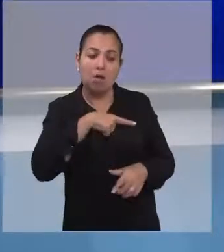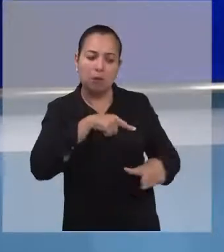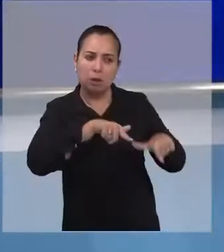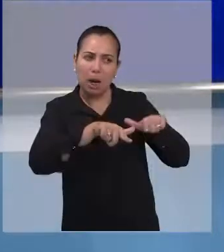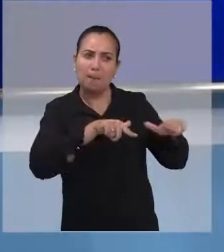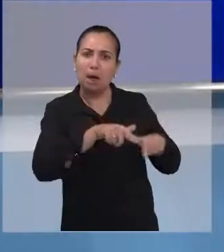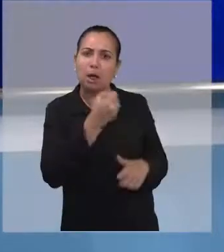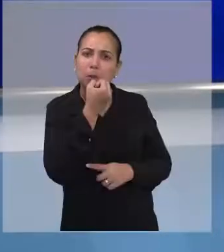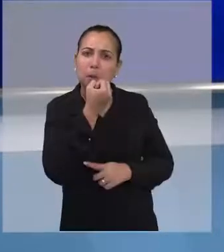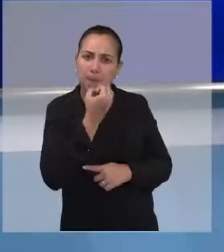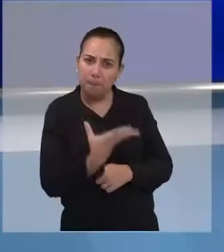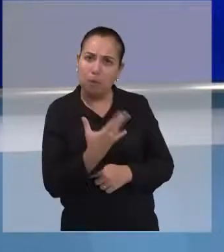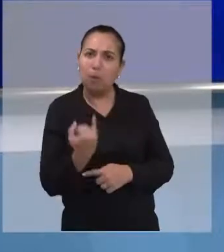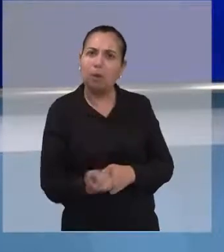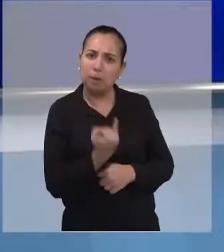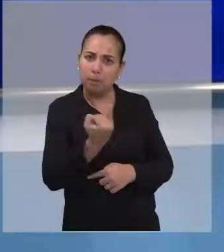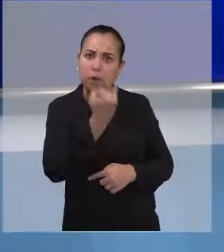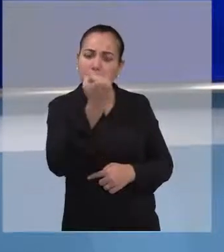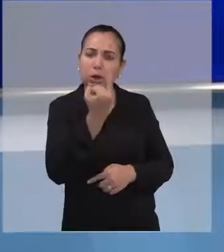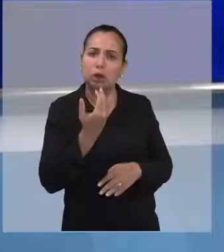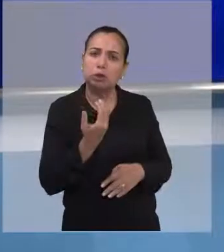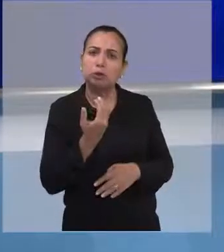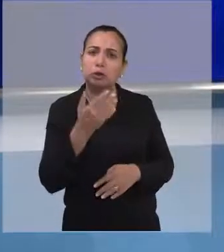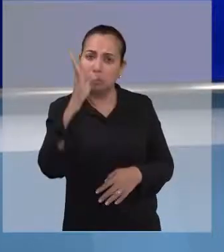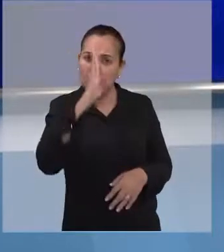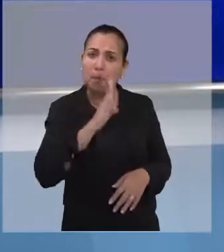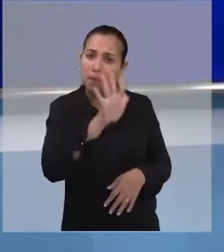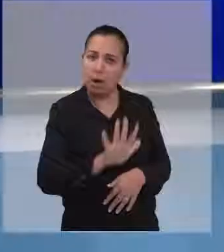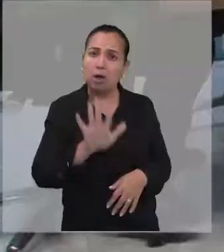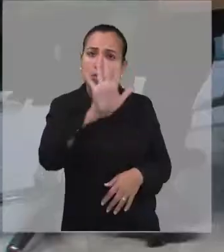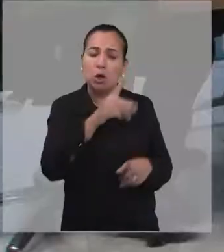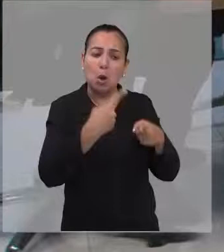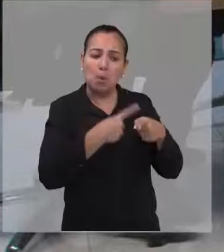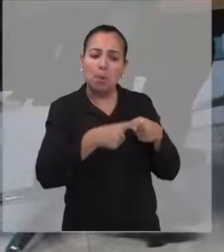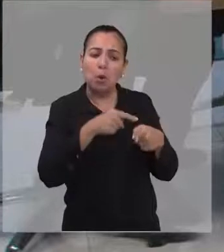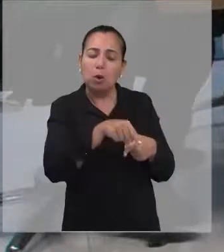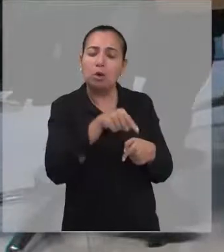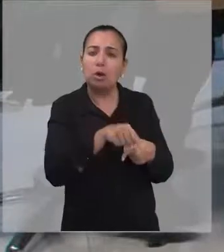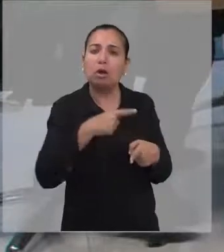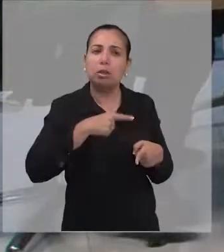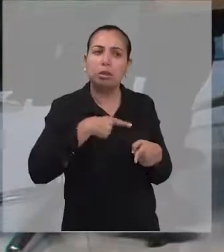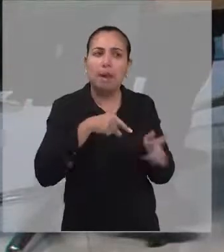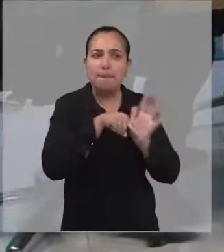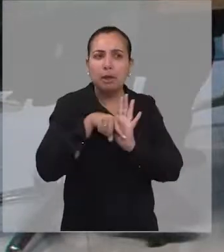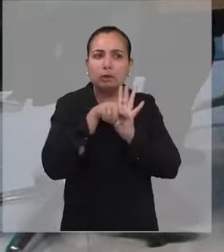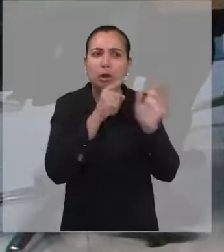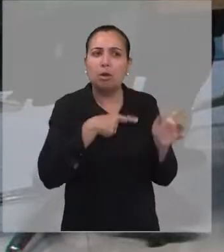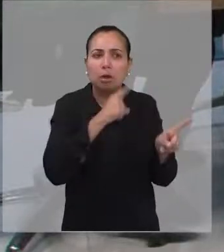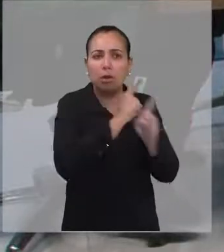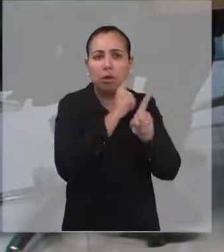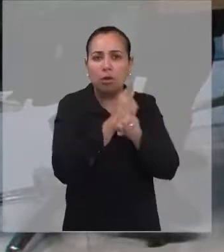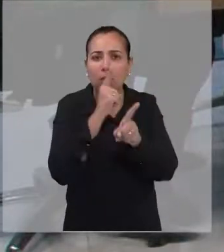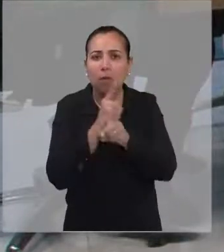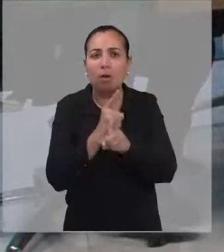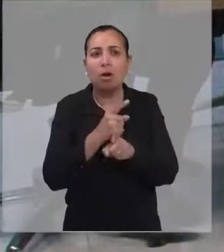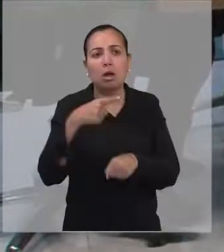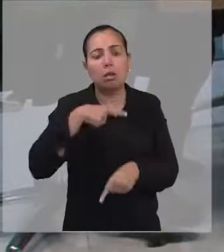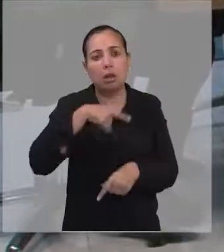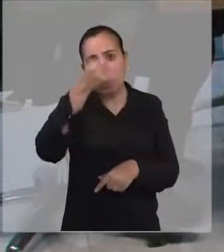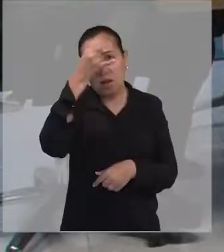serviço significativo ao Brasil na perspectiva de combate aos desvios, digamos assim, as ações